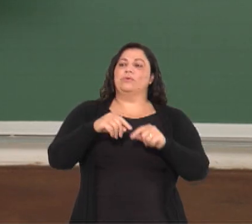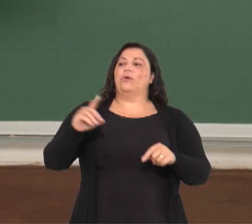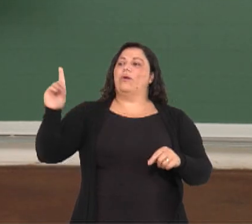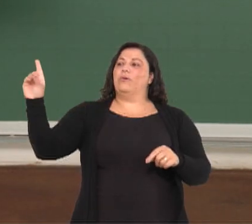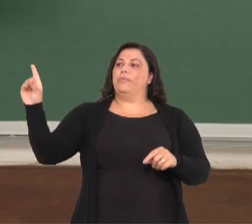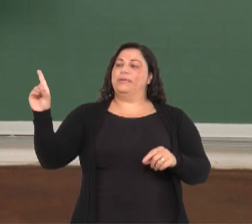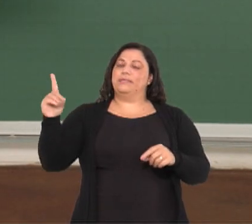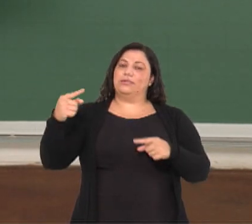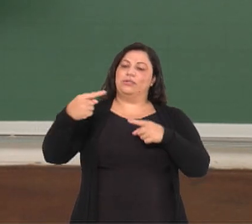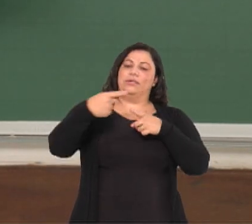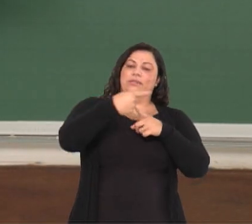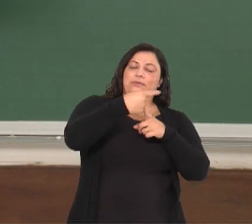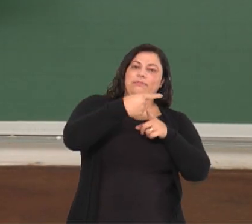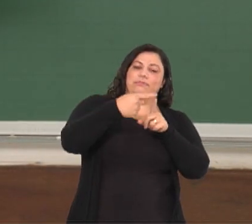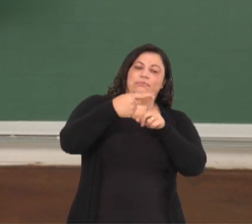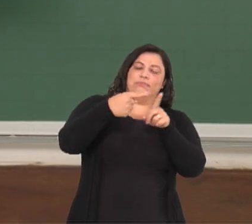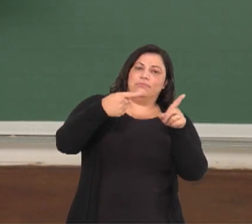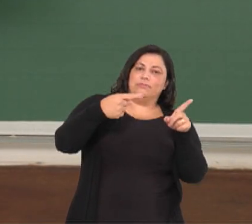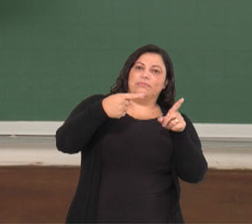esquerda.